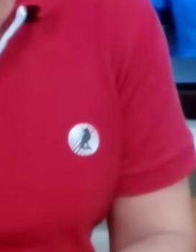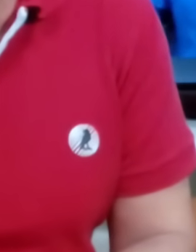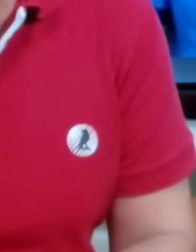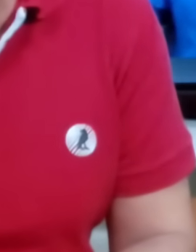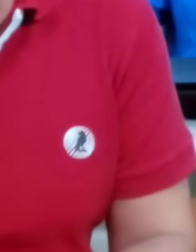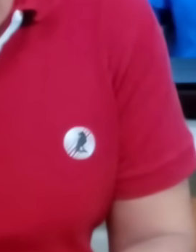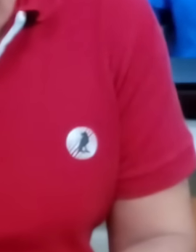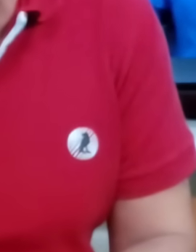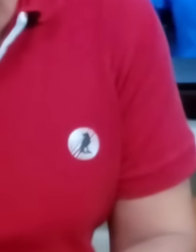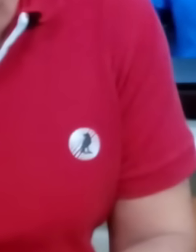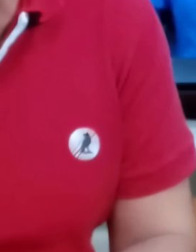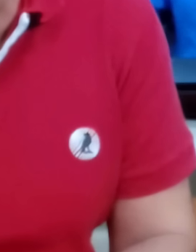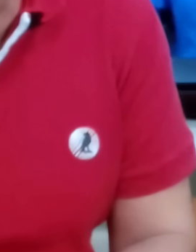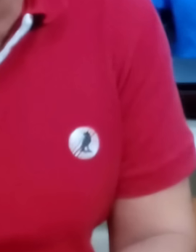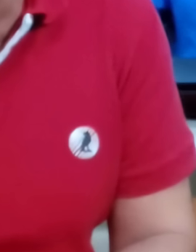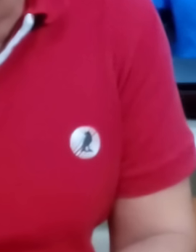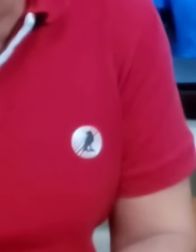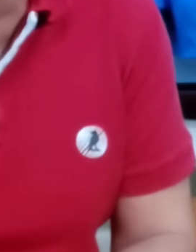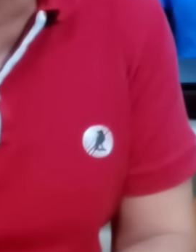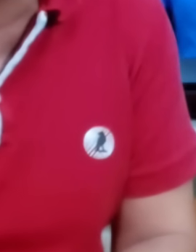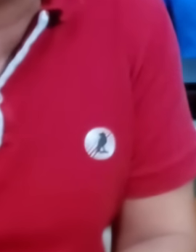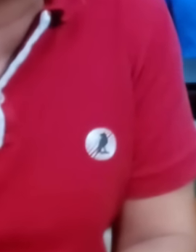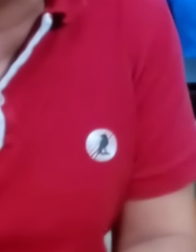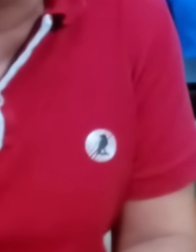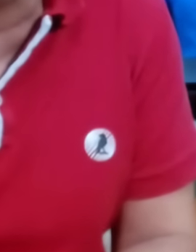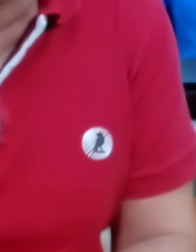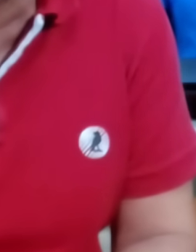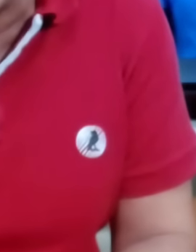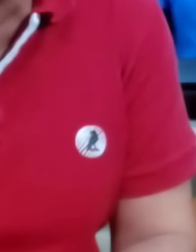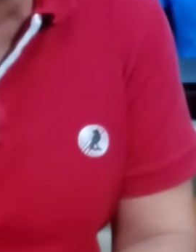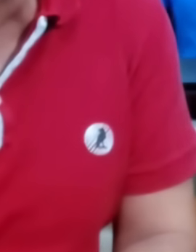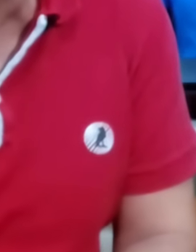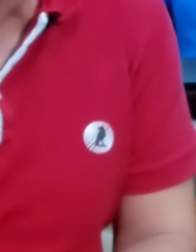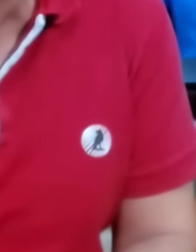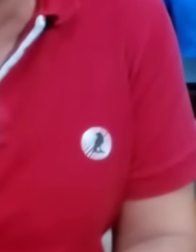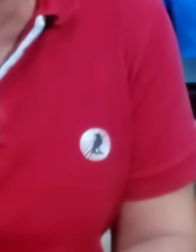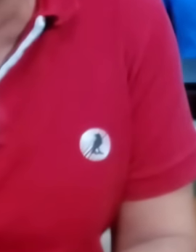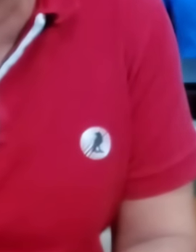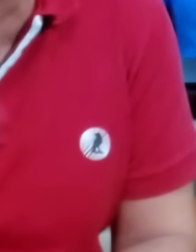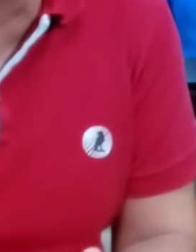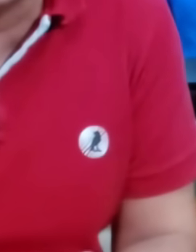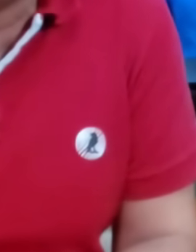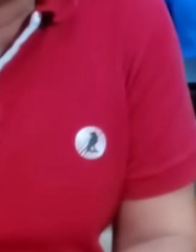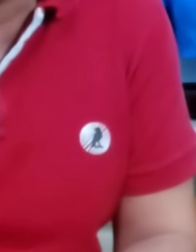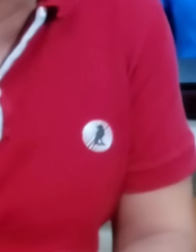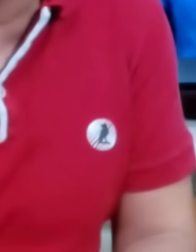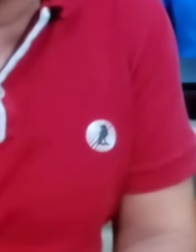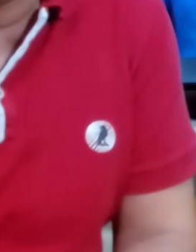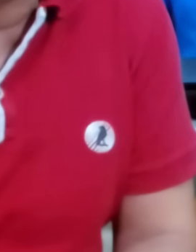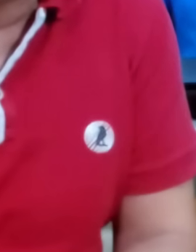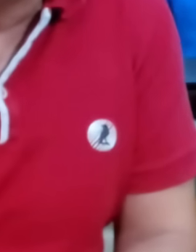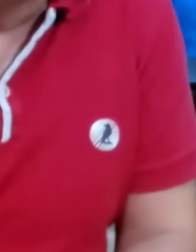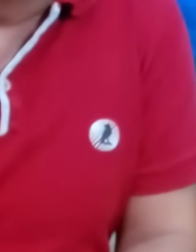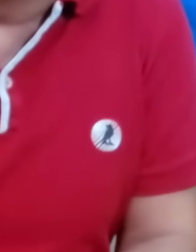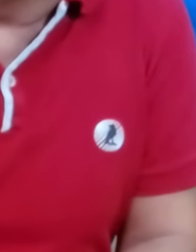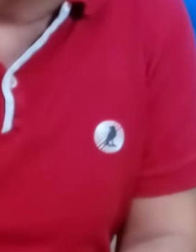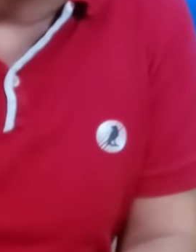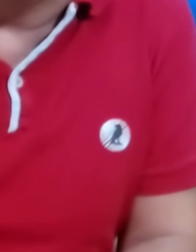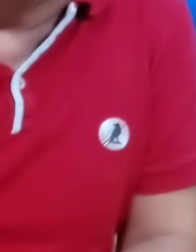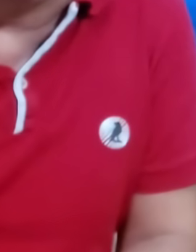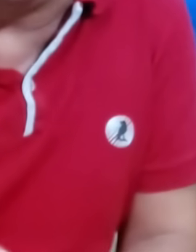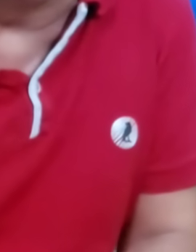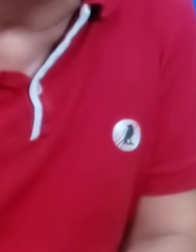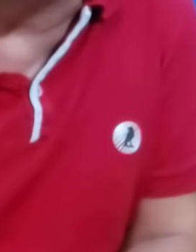de assistir a esse vídeo. Minhas amigas e meus amigos, estou aqui para trazer para vocês um momento sensacional